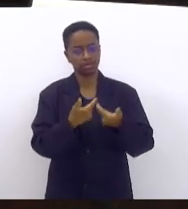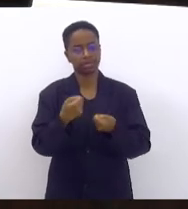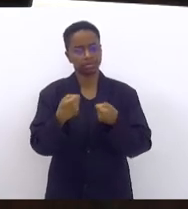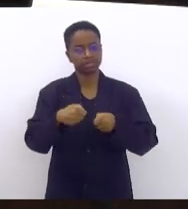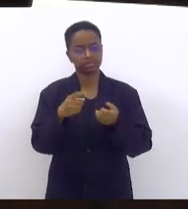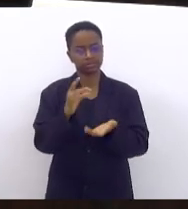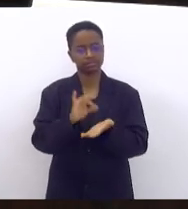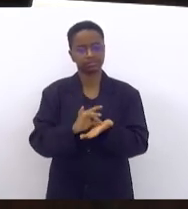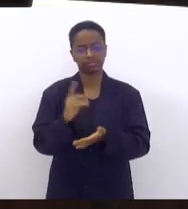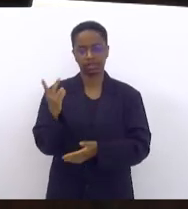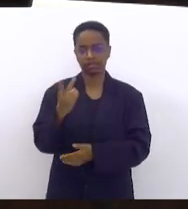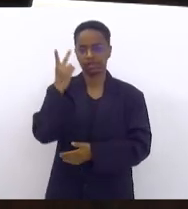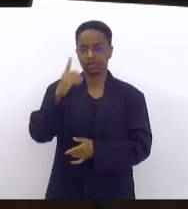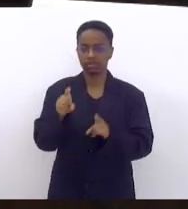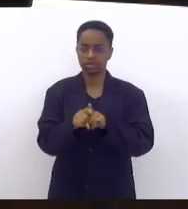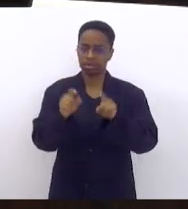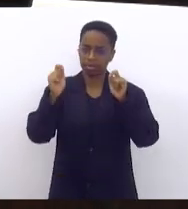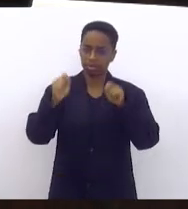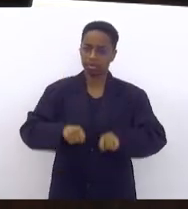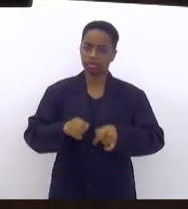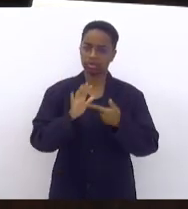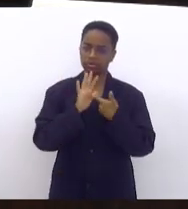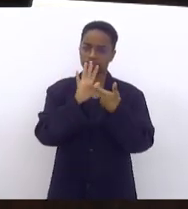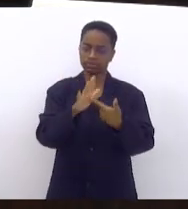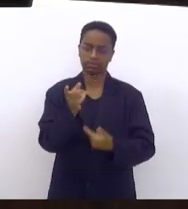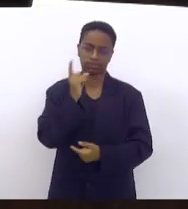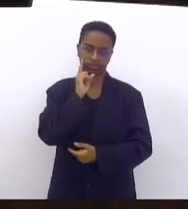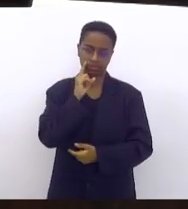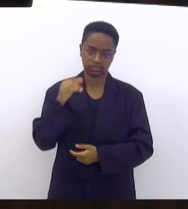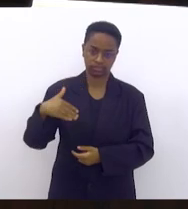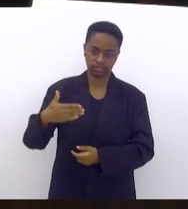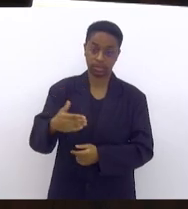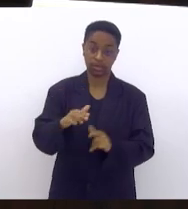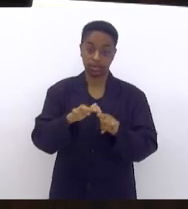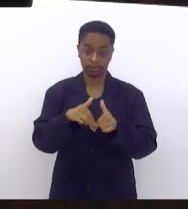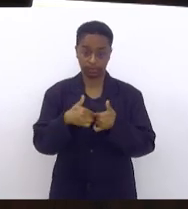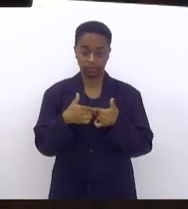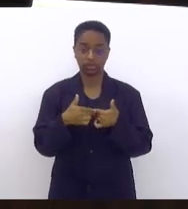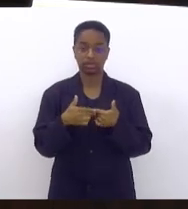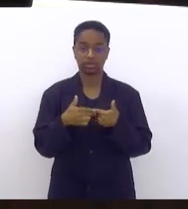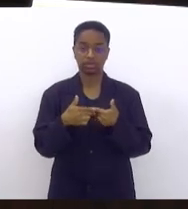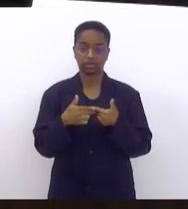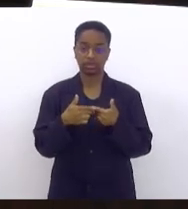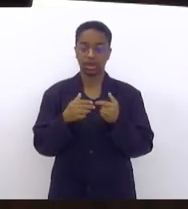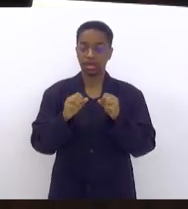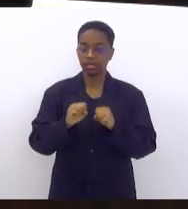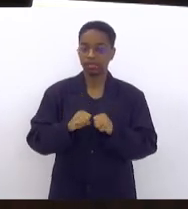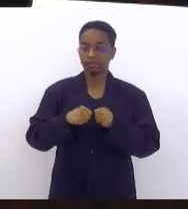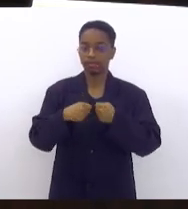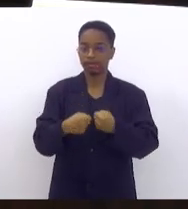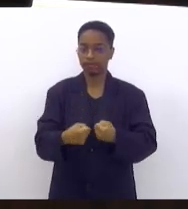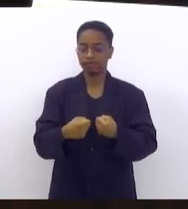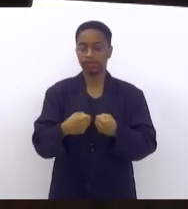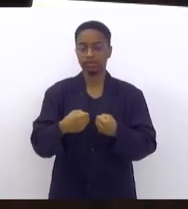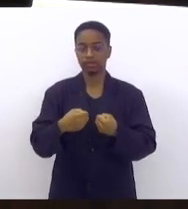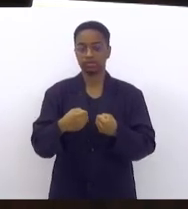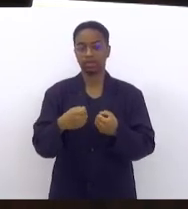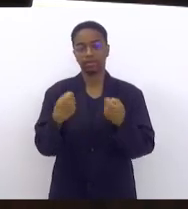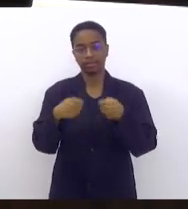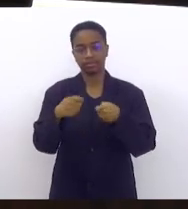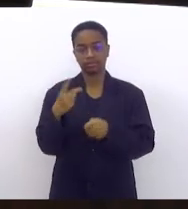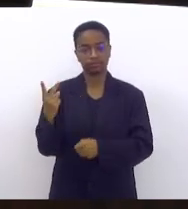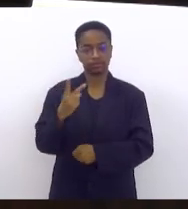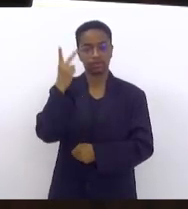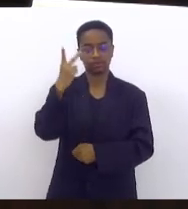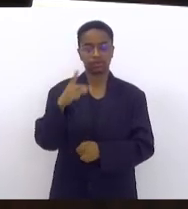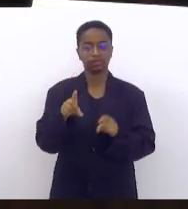muito valorizada e potencializada a cada dia. Por isso, a defesa dessa gratificação, ela tem que ser valorizada, como